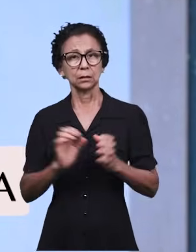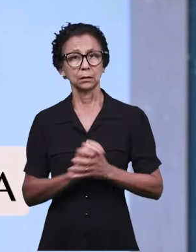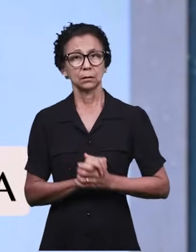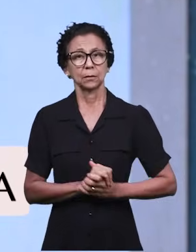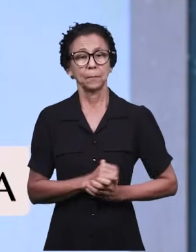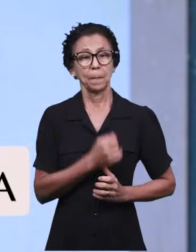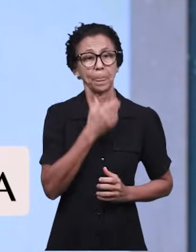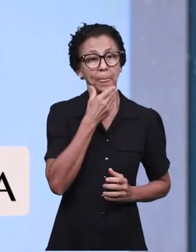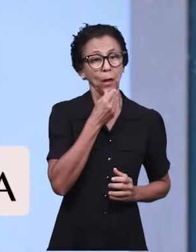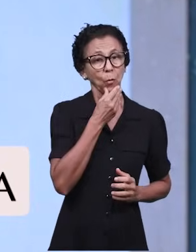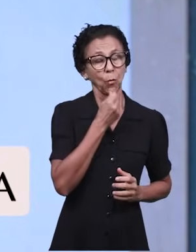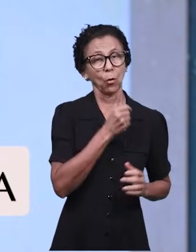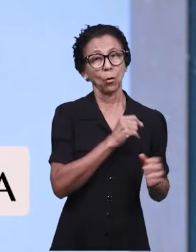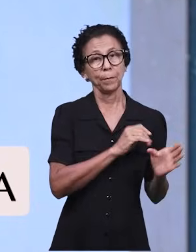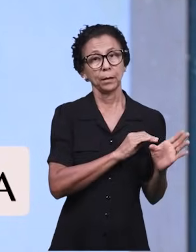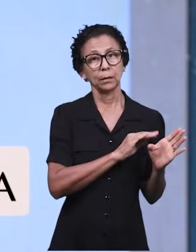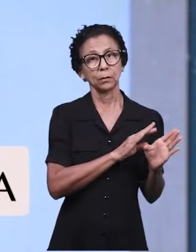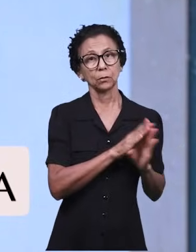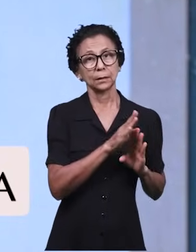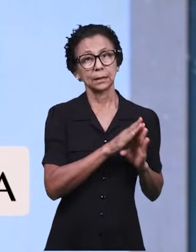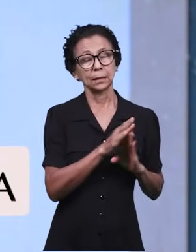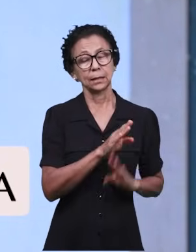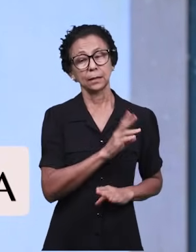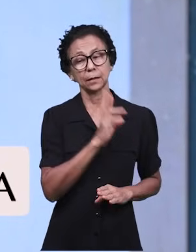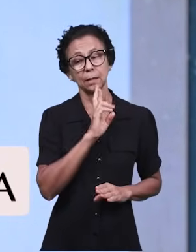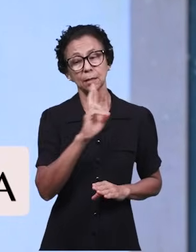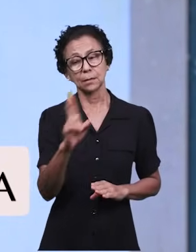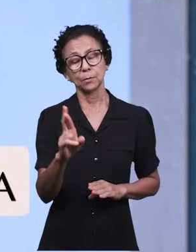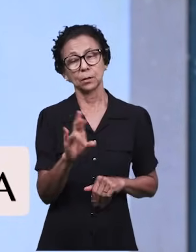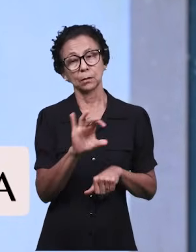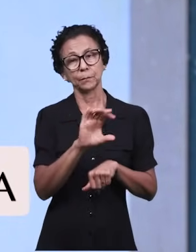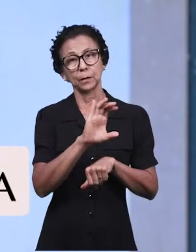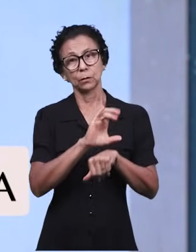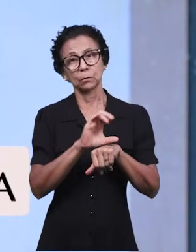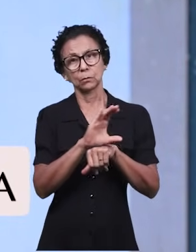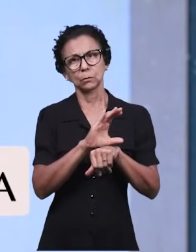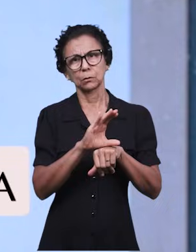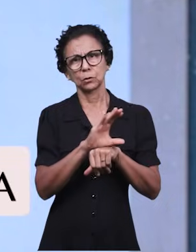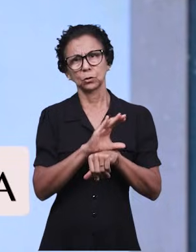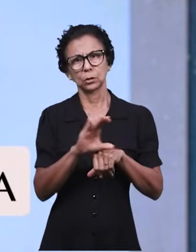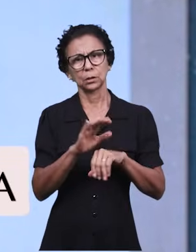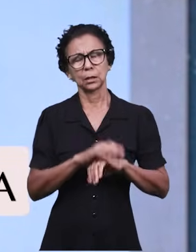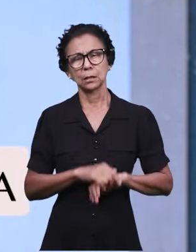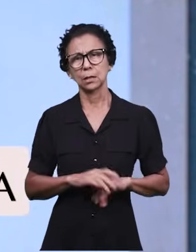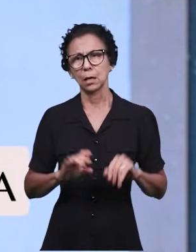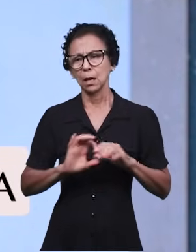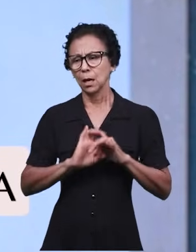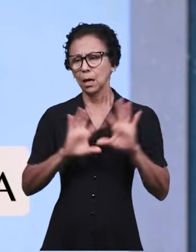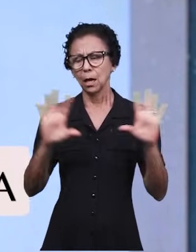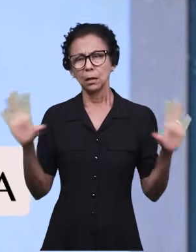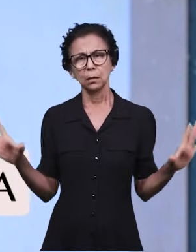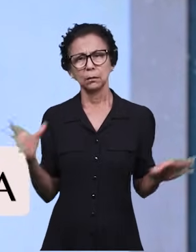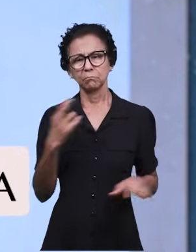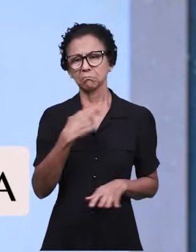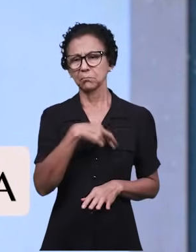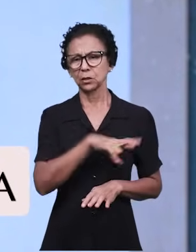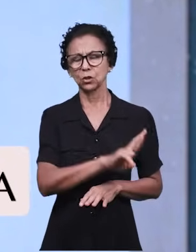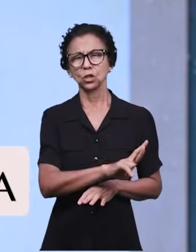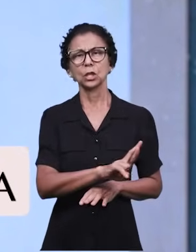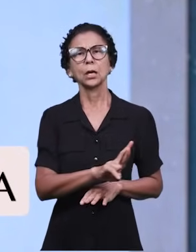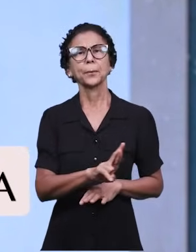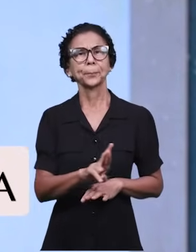sim, mas na nossa Constituição está consagrada a liberdade de religião, a liberdade